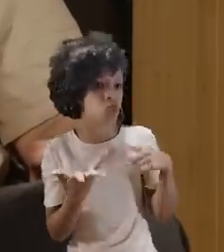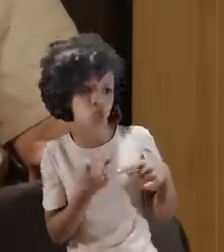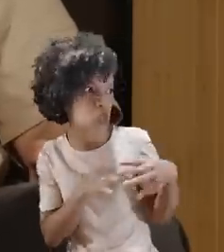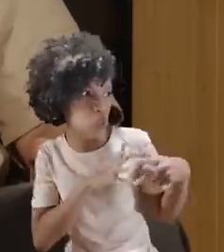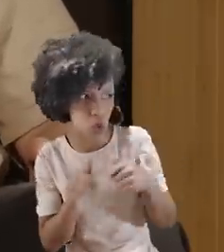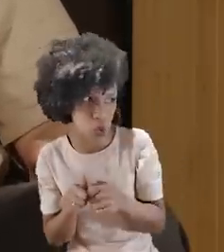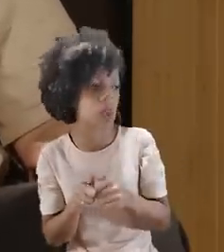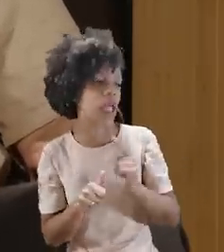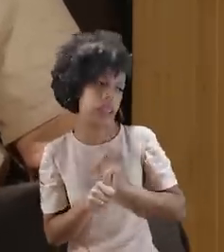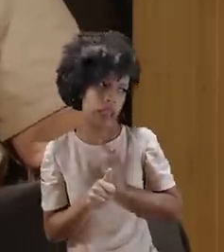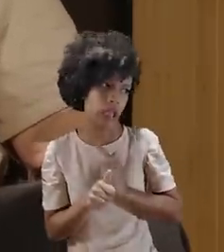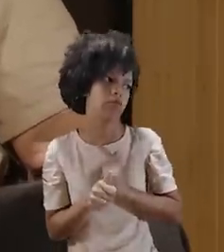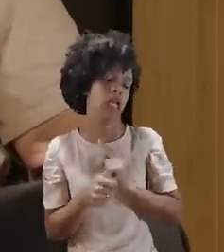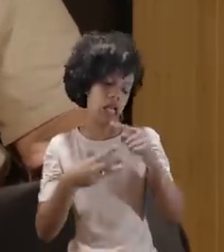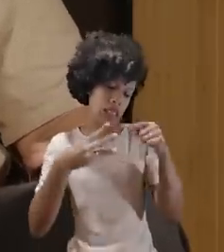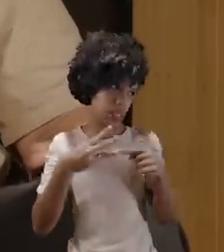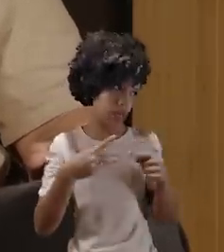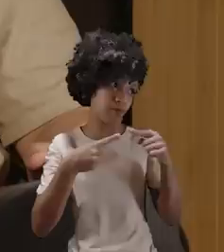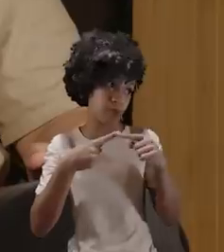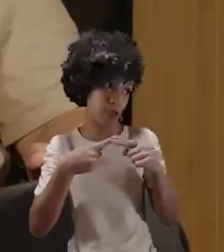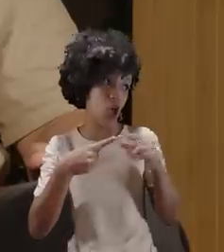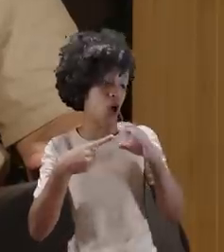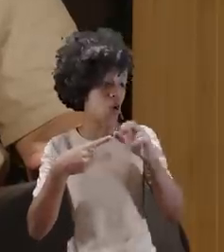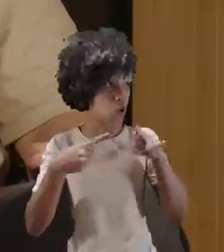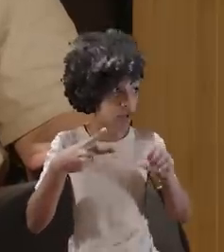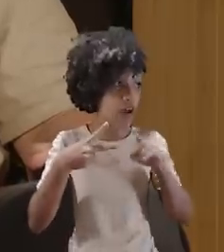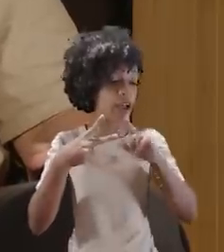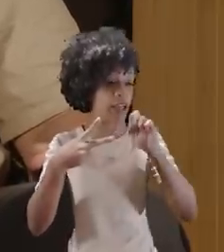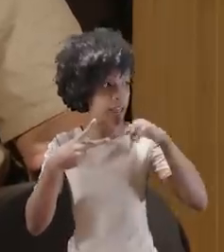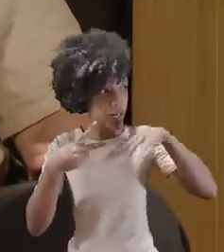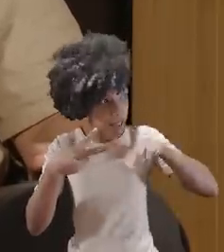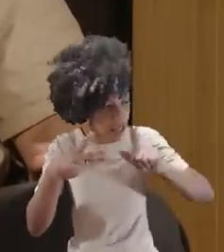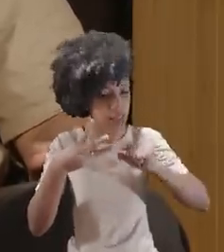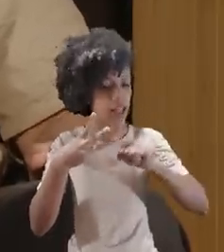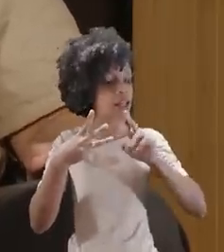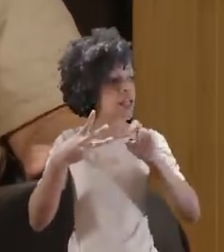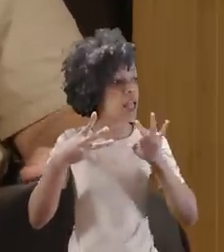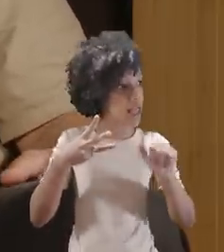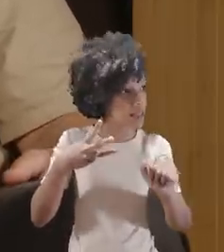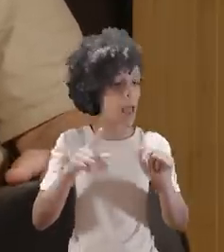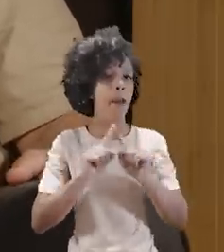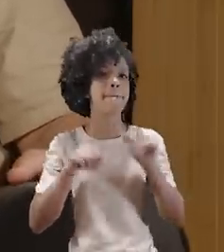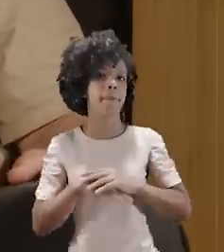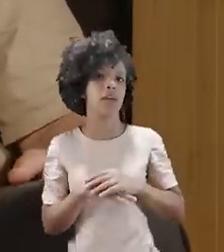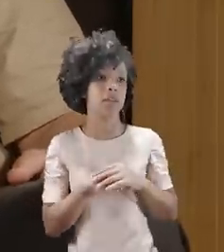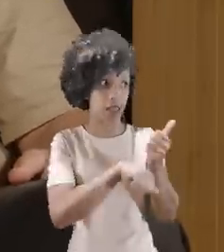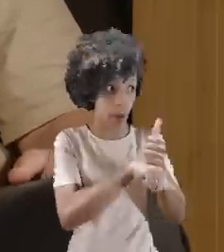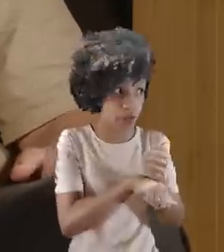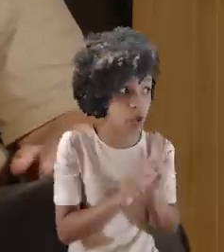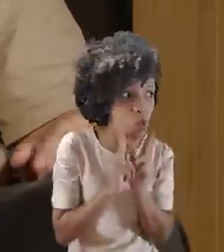coisa tudo tudo que existe tem as três formas curva inclinada e reta no mundo da bom